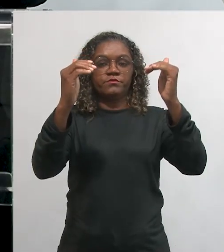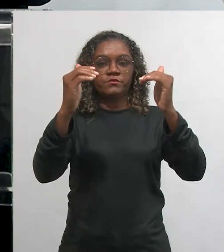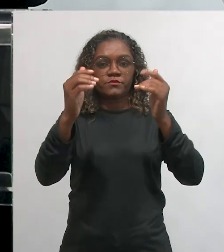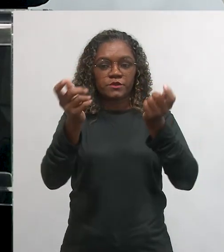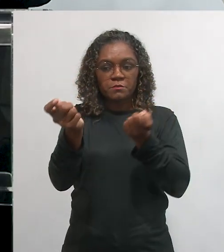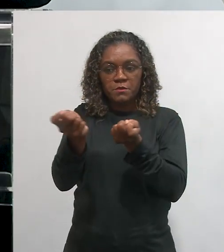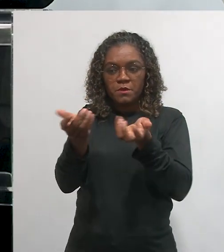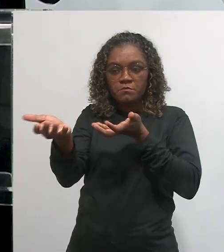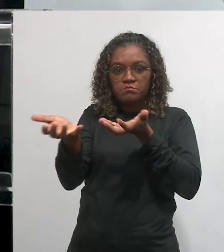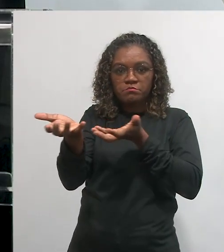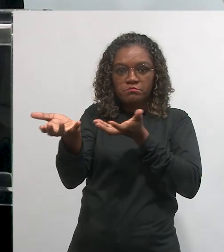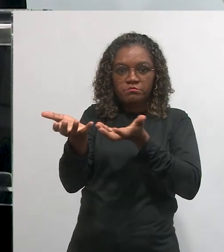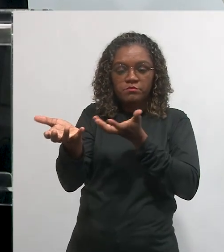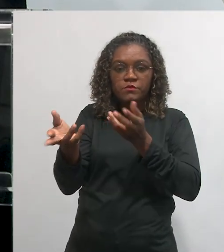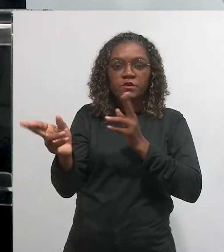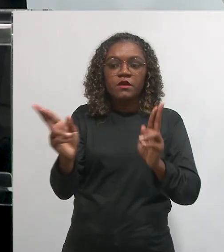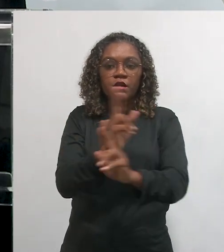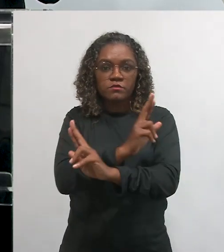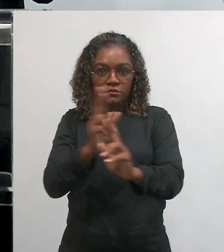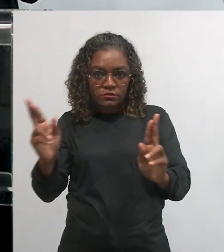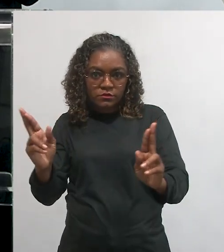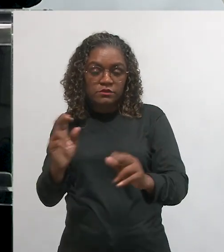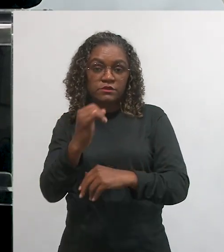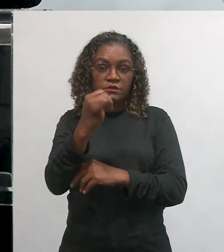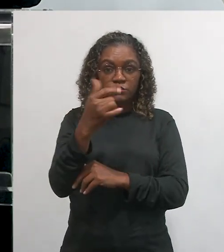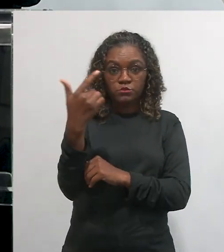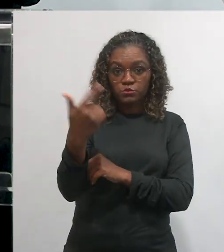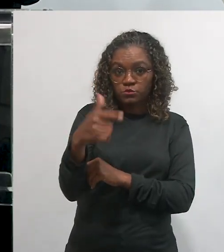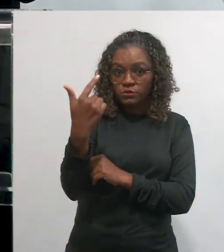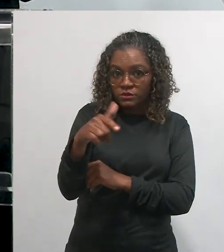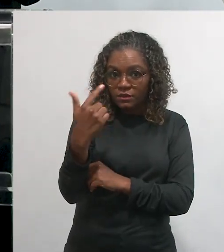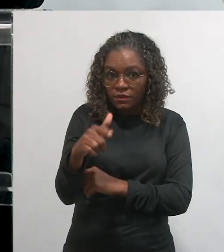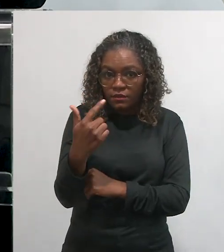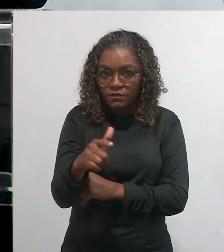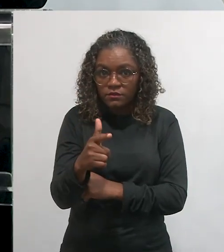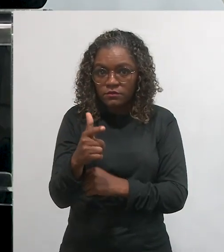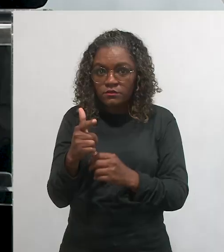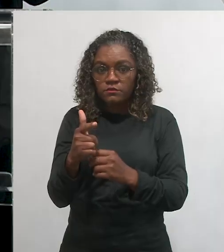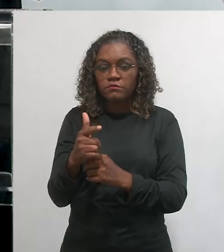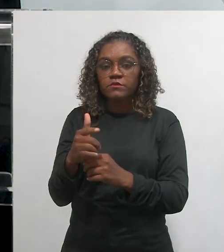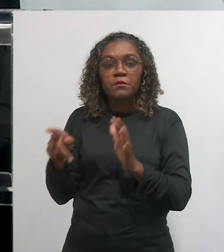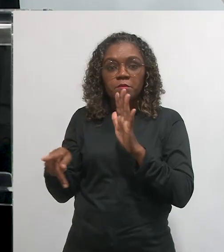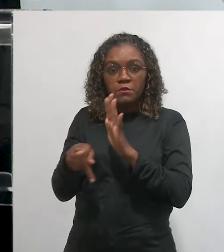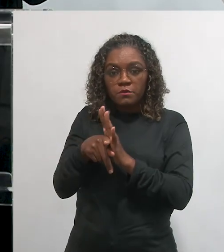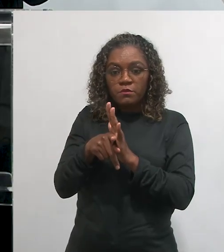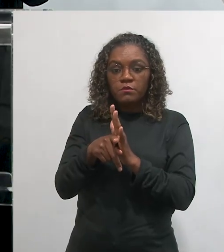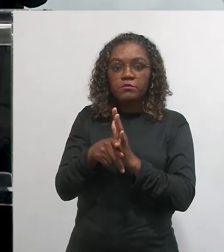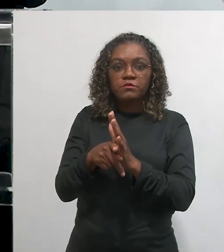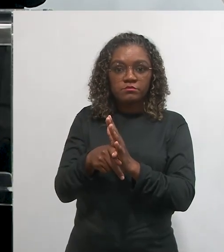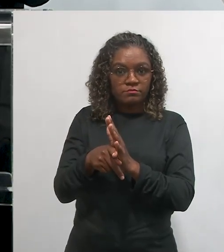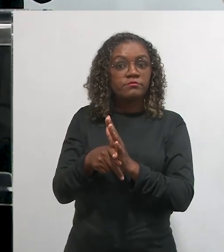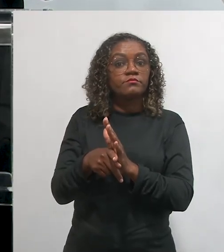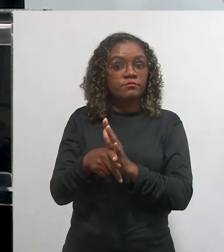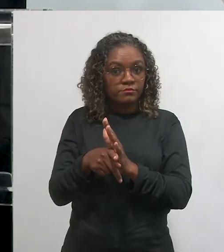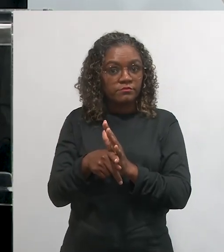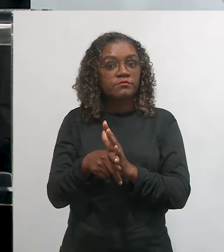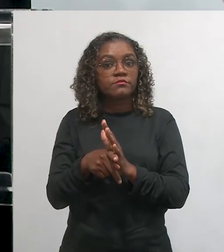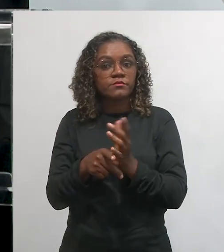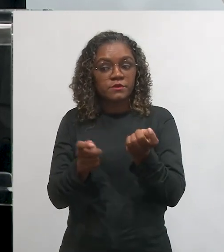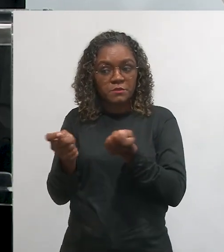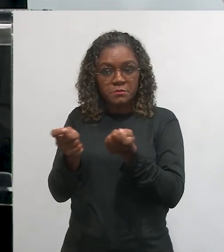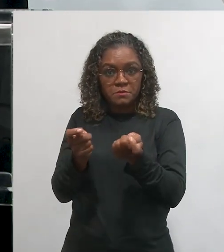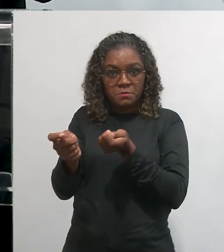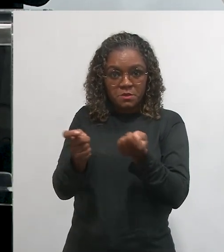relações individuais, se não houver esse aparato estatal da soberania do Estado,